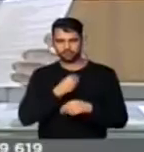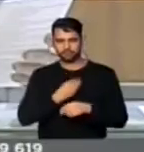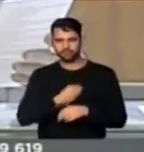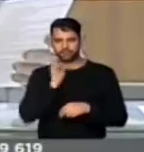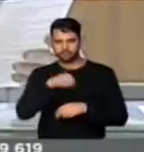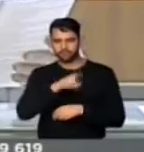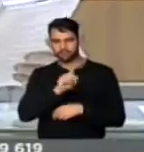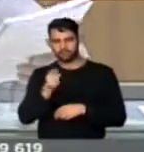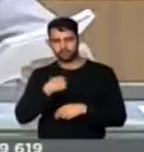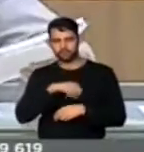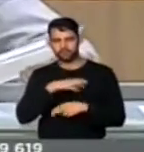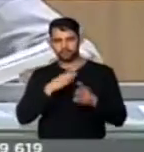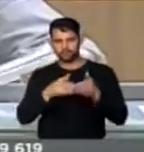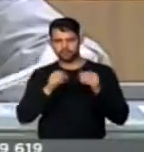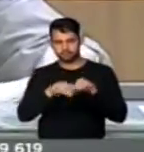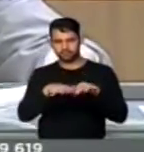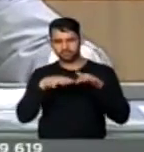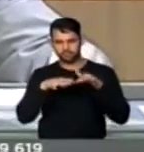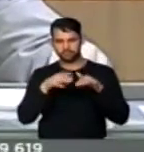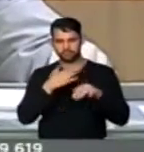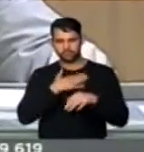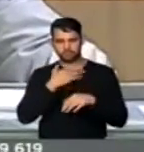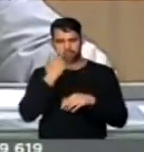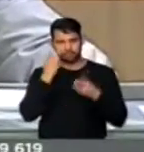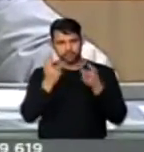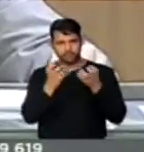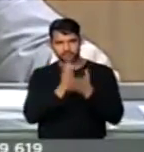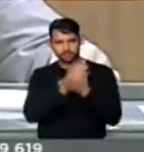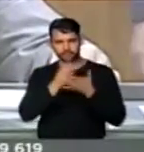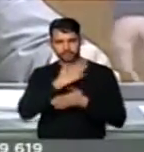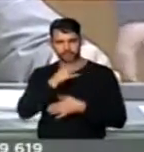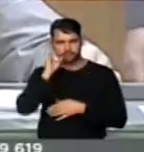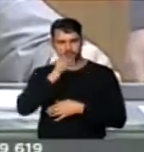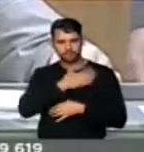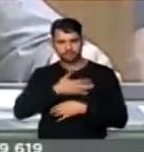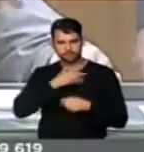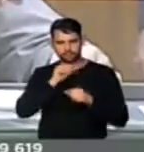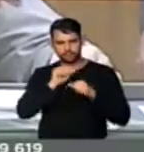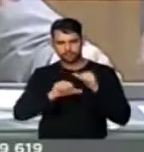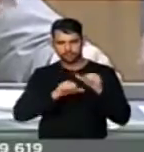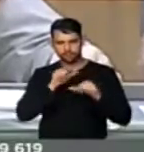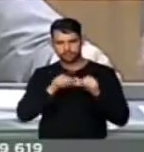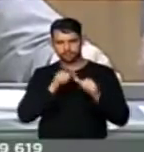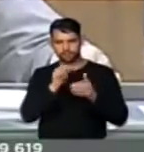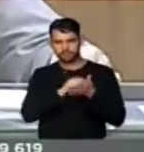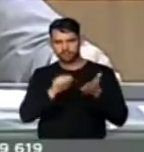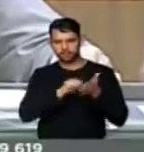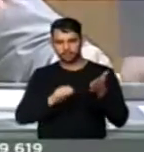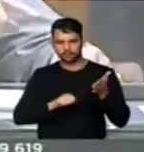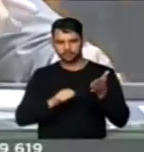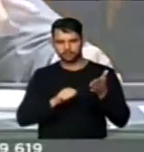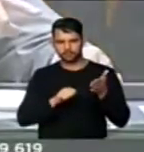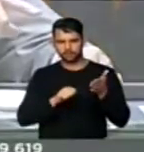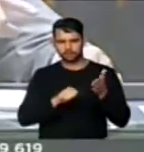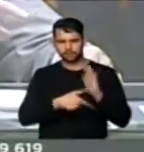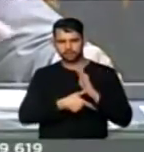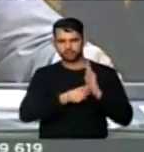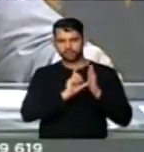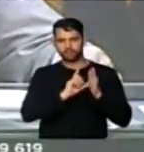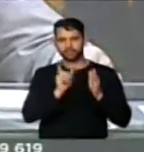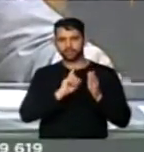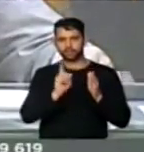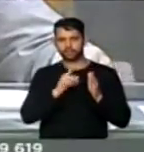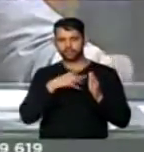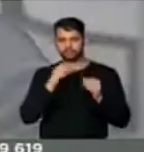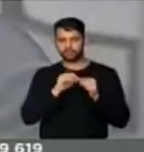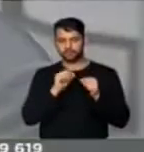Presidente, ou não, cabendo recurso ao plenário. Pelo que observei, Vossa Excelência gostaria de fazer uma alteração na ata, é isso? Não, registrar-se na ata da anterior. Eu